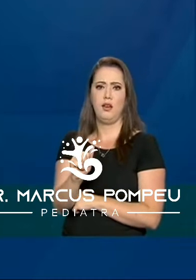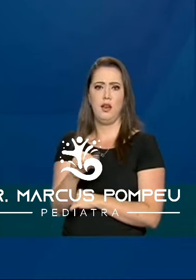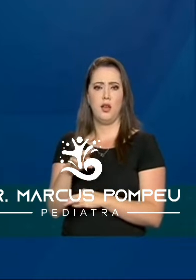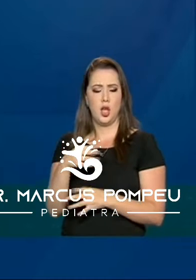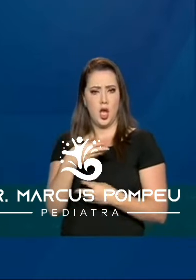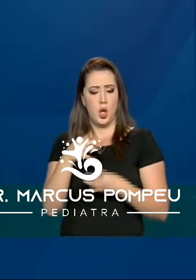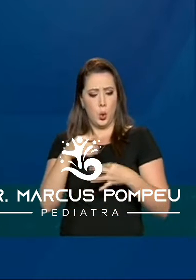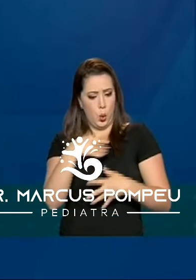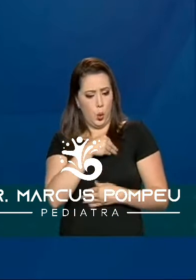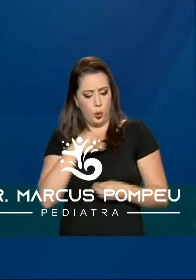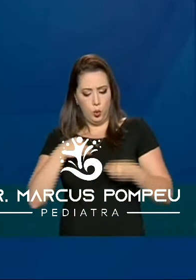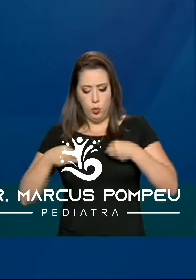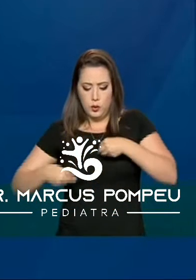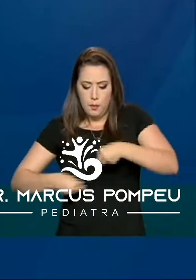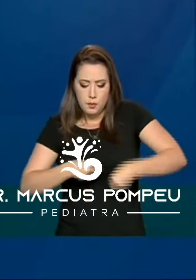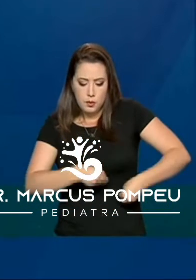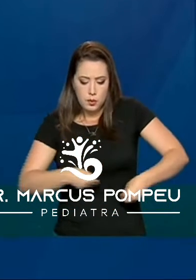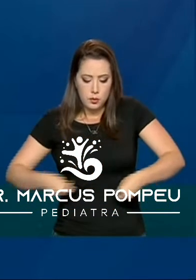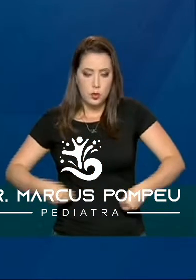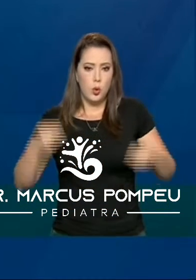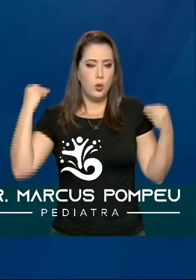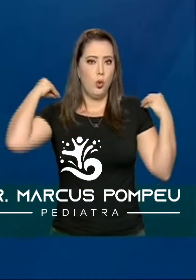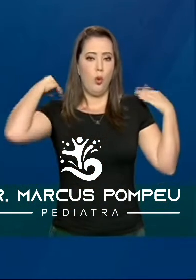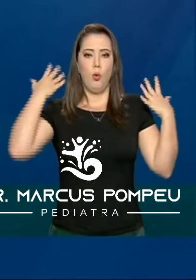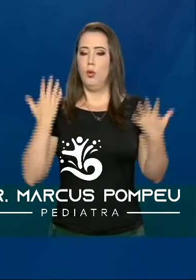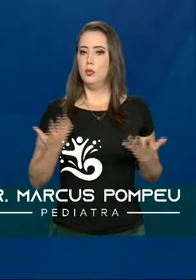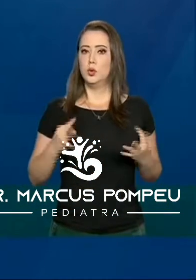no hepatócito, no pulmão?